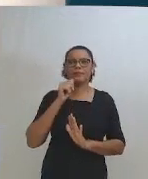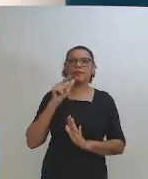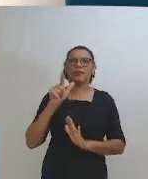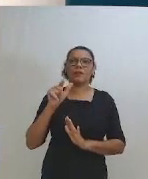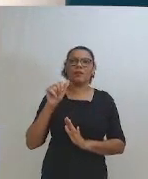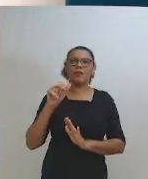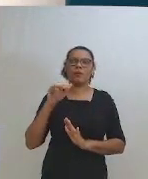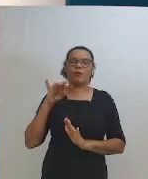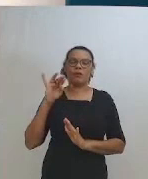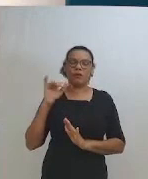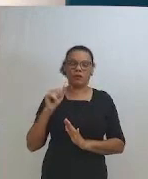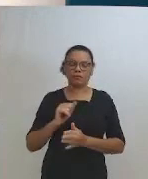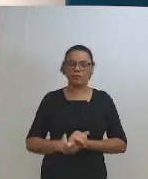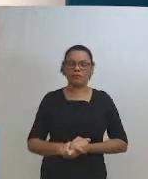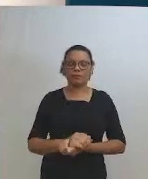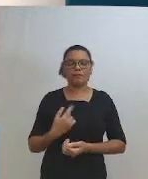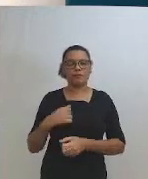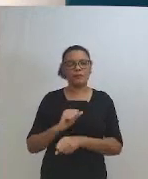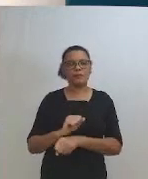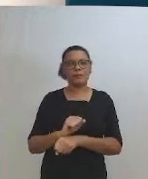Vamos aguardar, então.